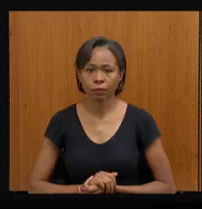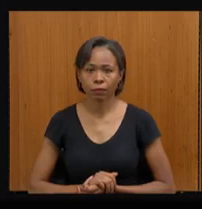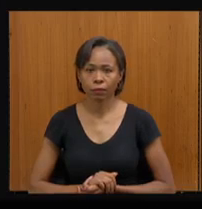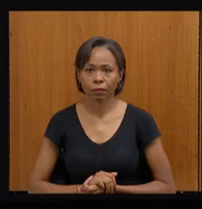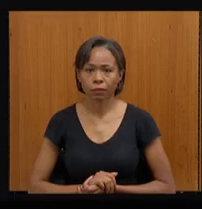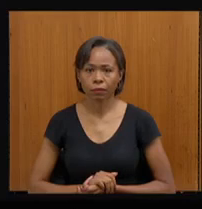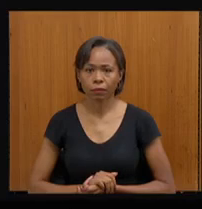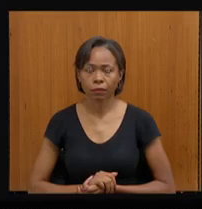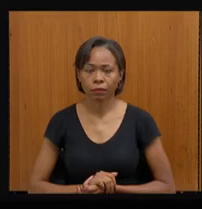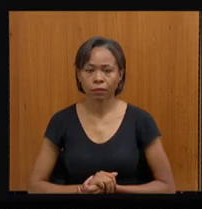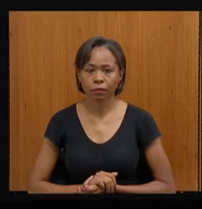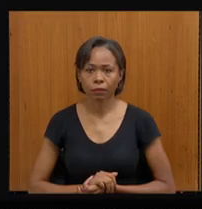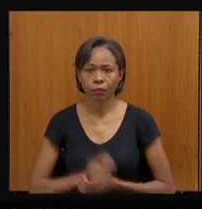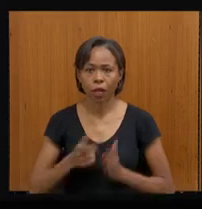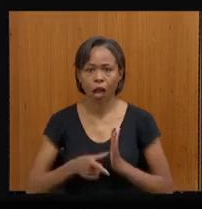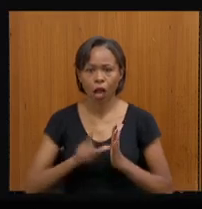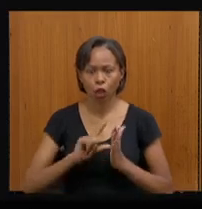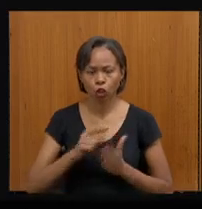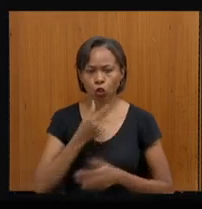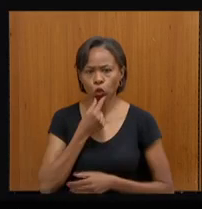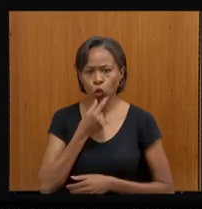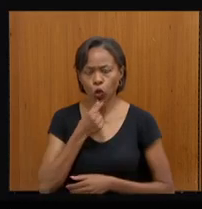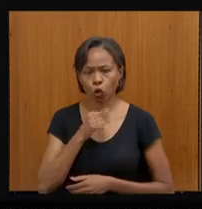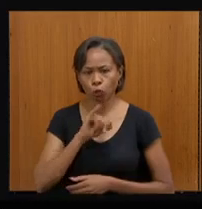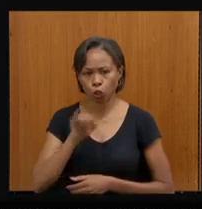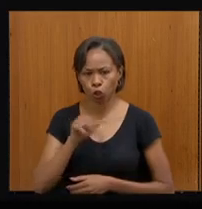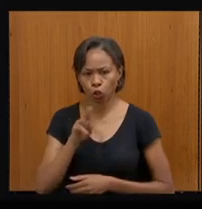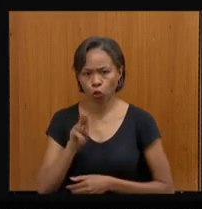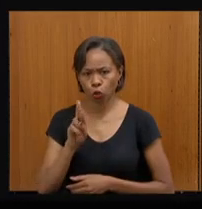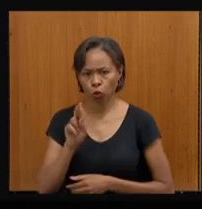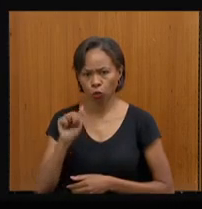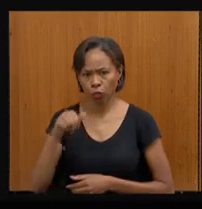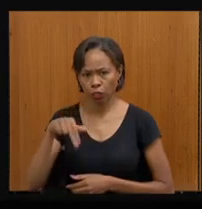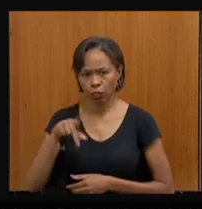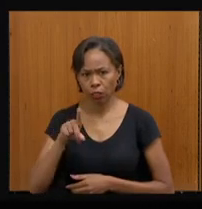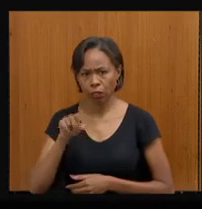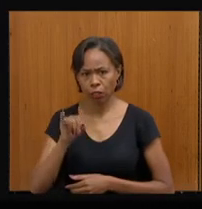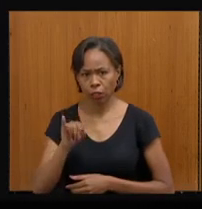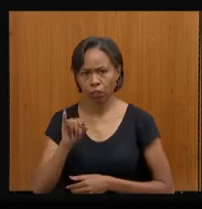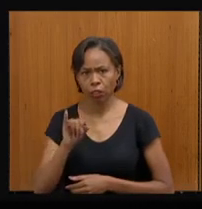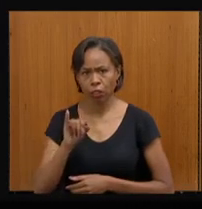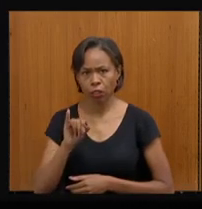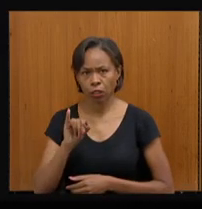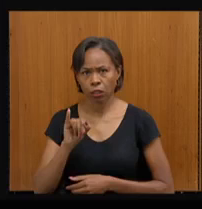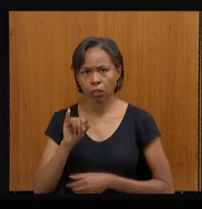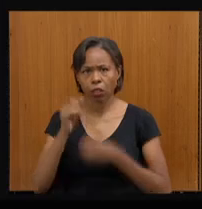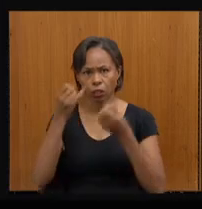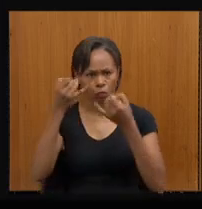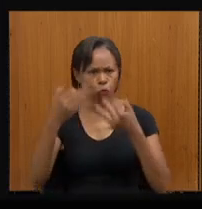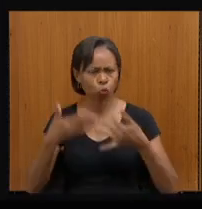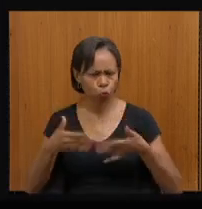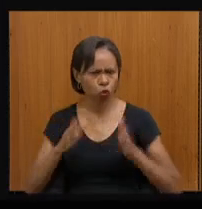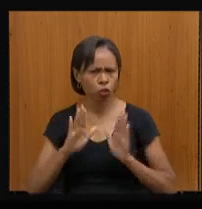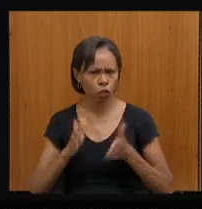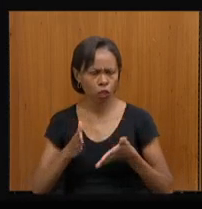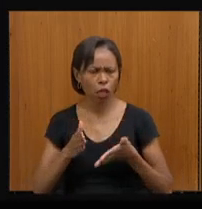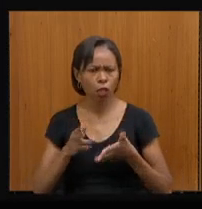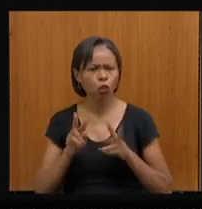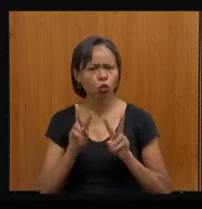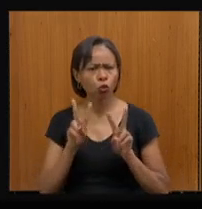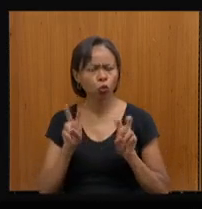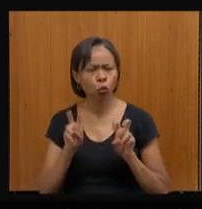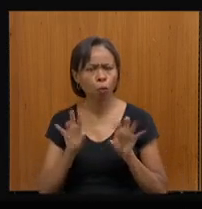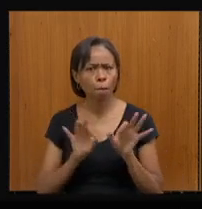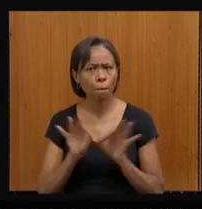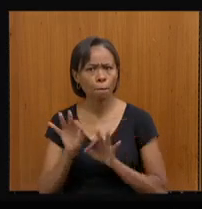os nossos lado Nordeste por favor próxima página isso é um projeto